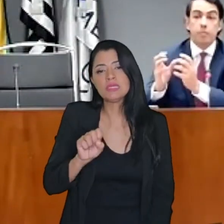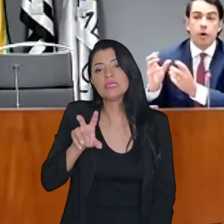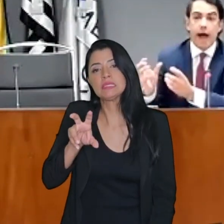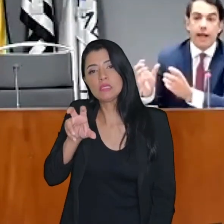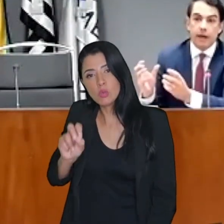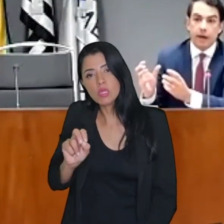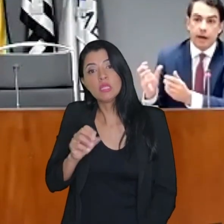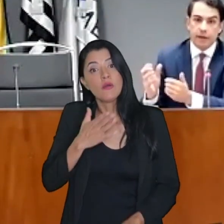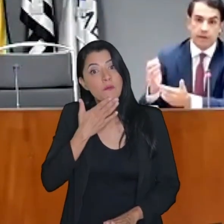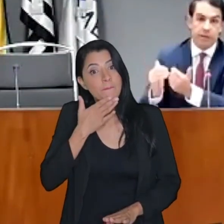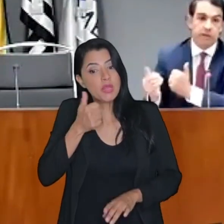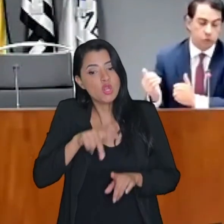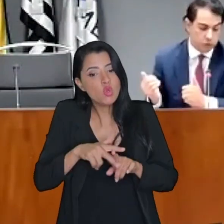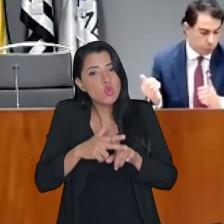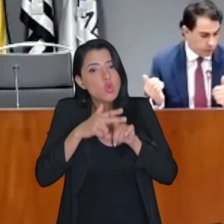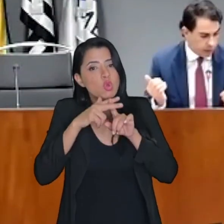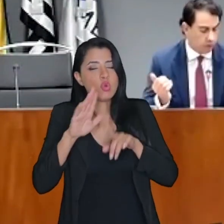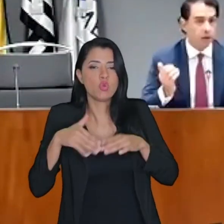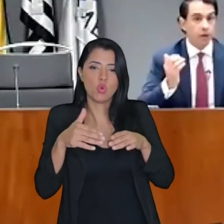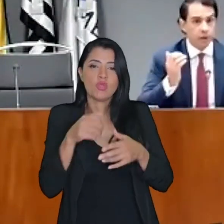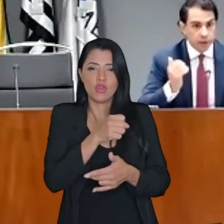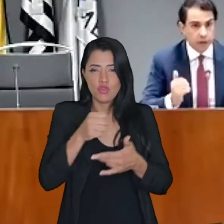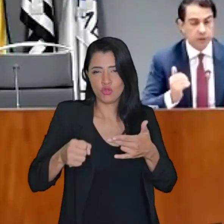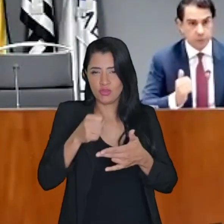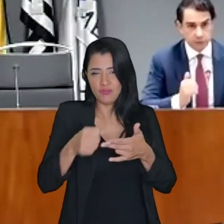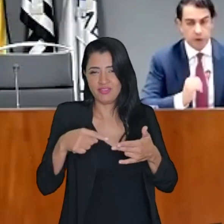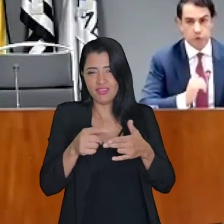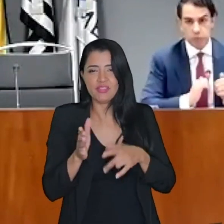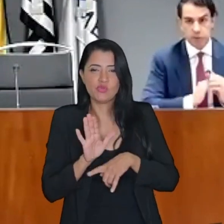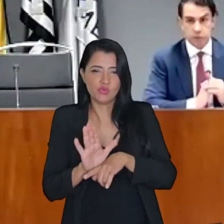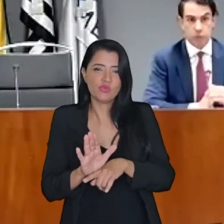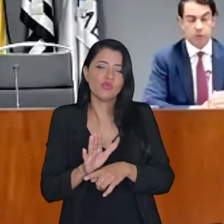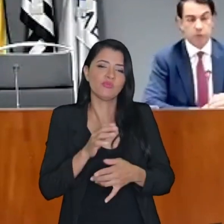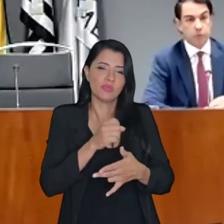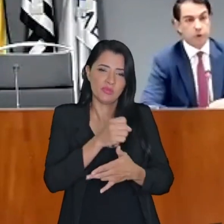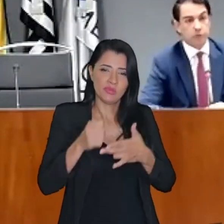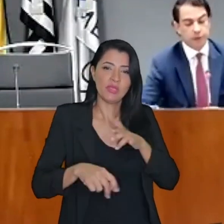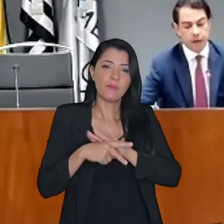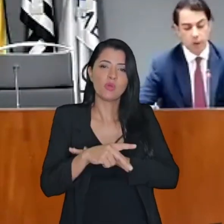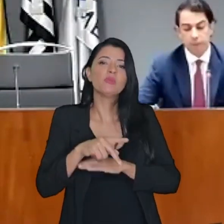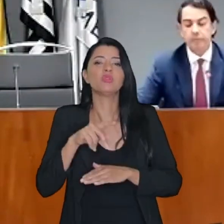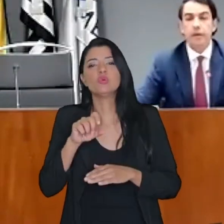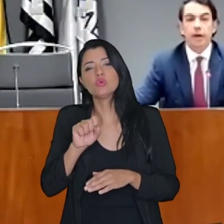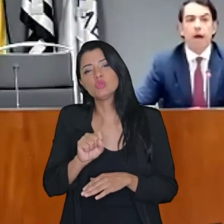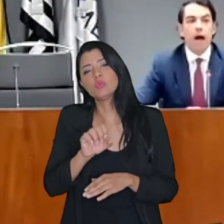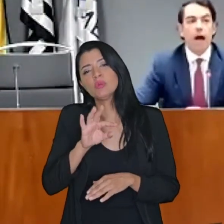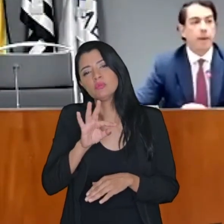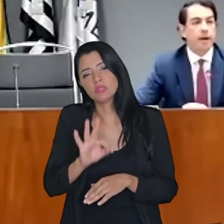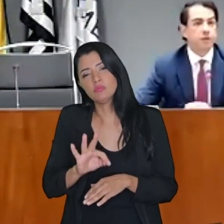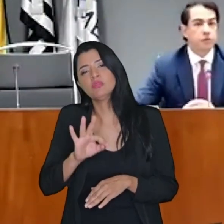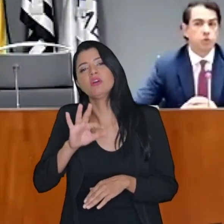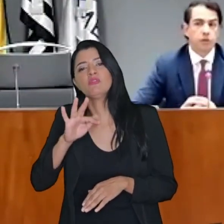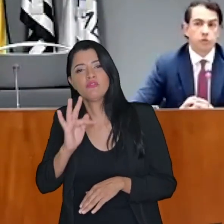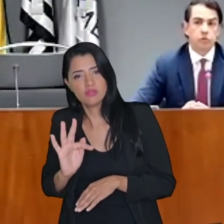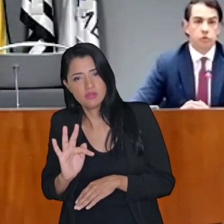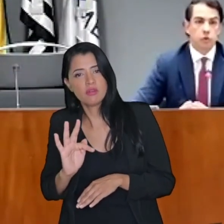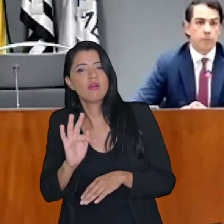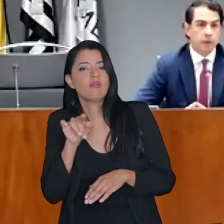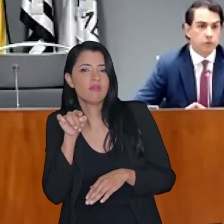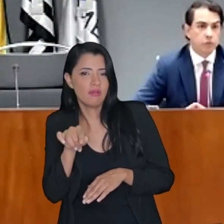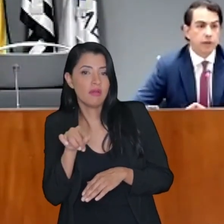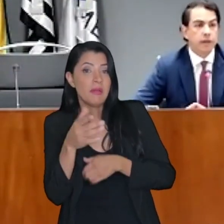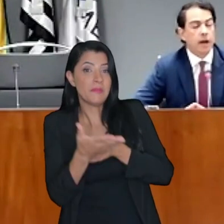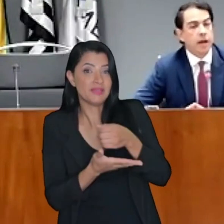foi aprimorada através da jurisprudência, em especial a jurisprudência do Supremo Tribunal Federal, a partir, sobretudo,